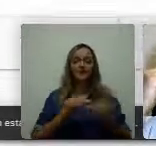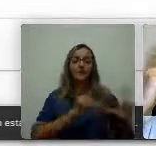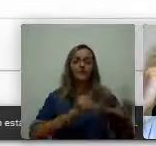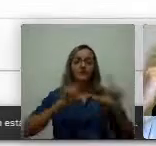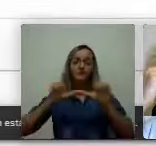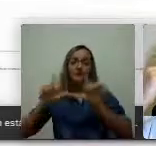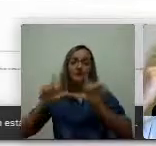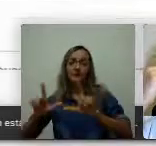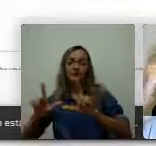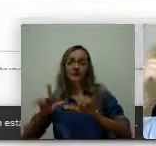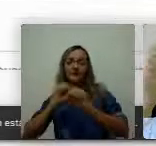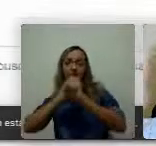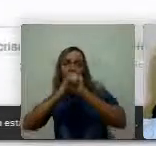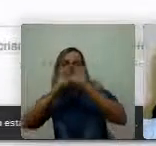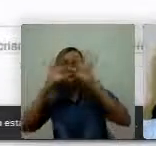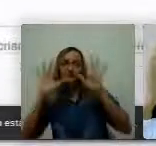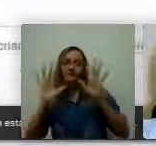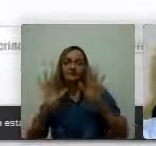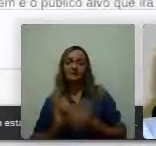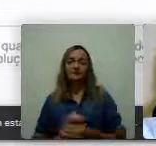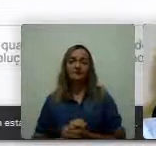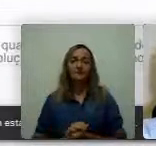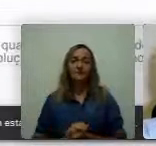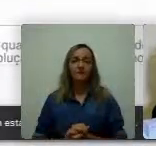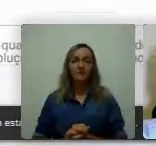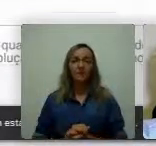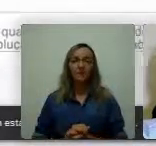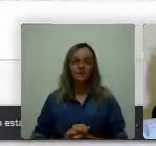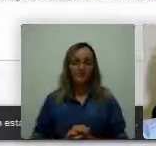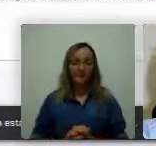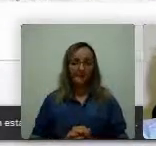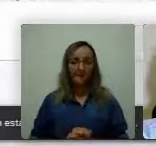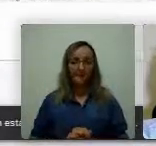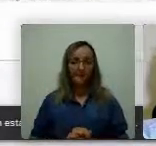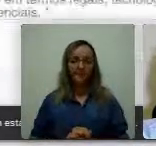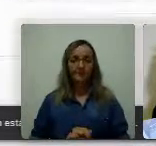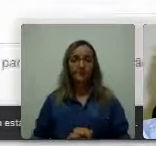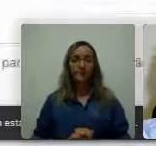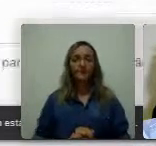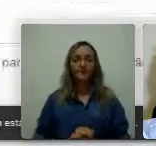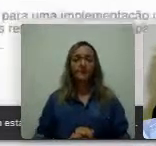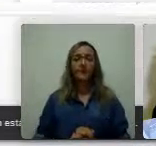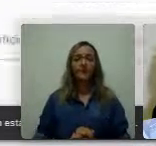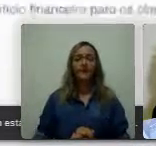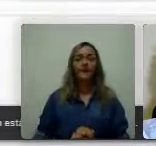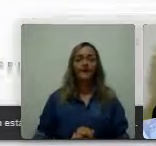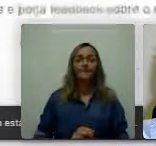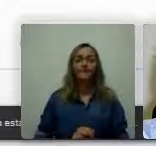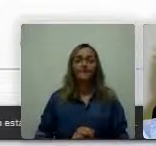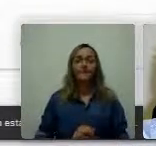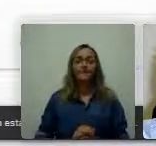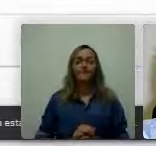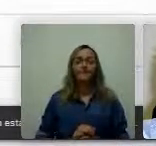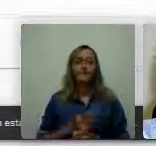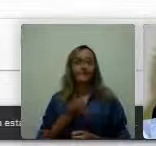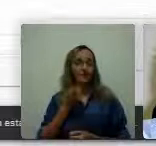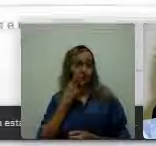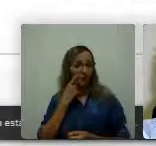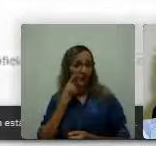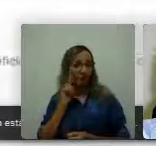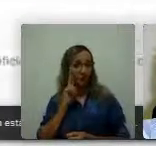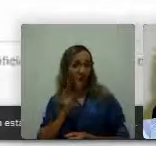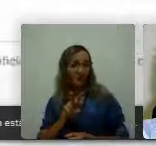essas entregas, elas são basicamente perguntas, tá? Então, qual que é o problema que está tentando resolver? Qual é a solução? Blá, blá, blá, blá, blá, blá. Então, essas